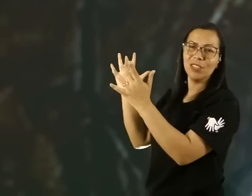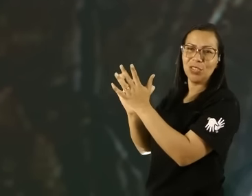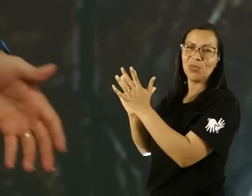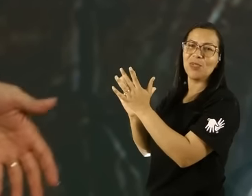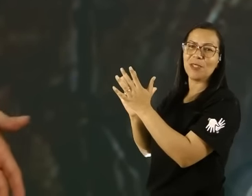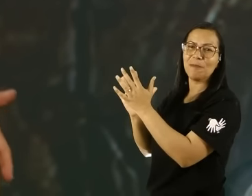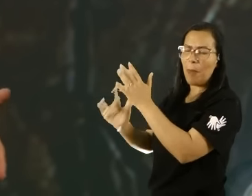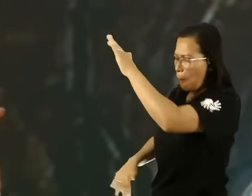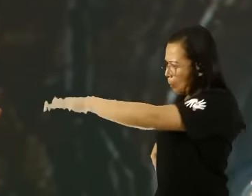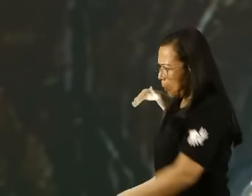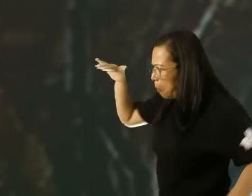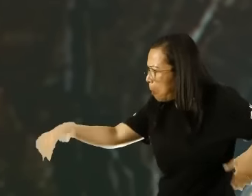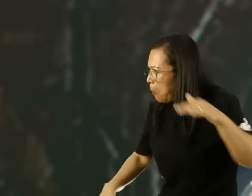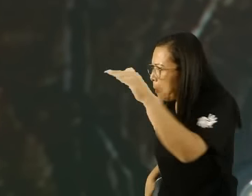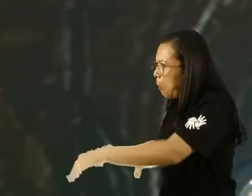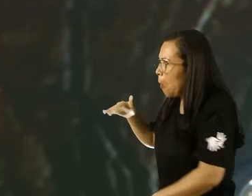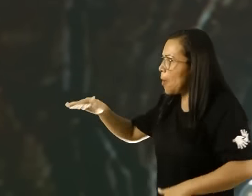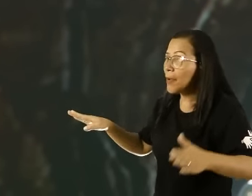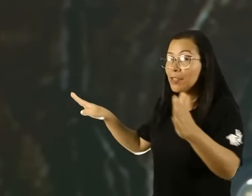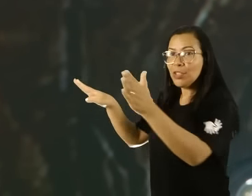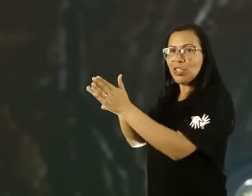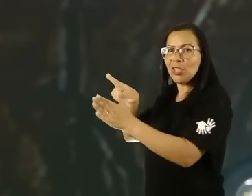Mas quando ele chega na praia,